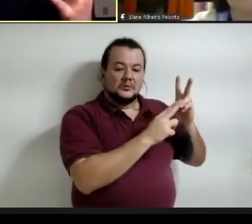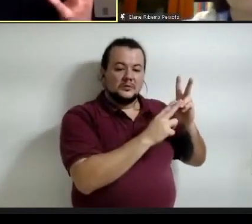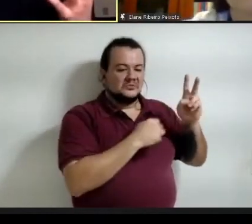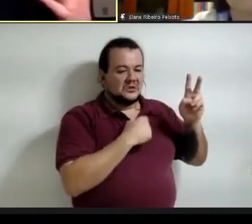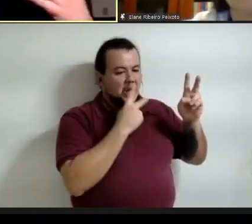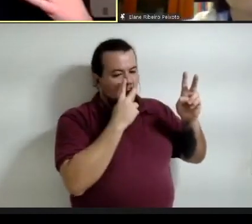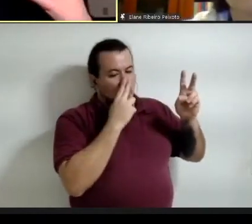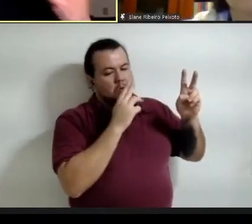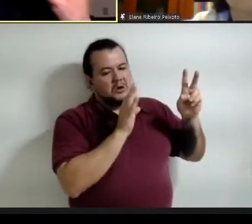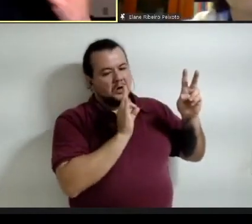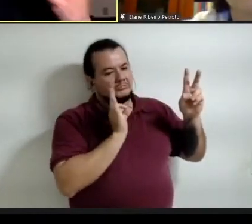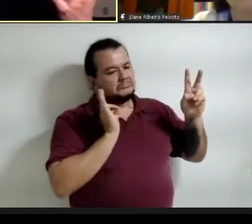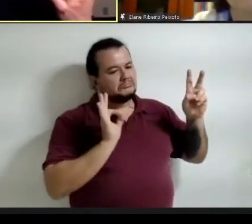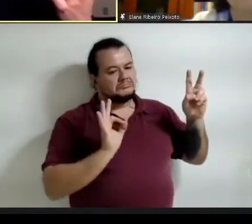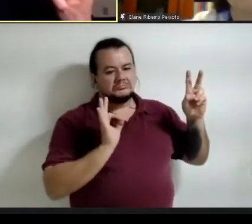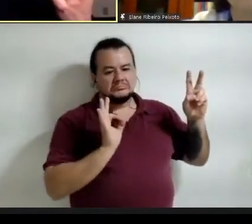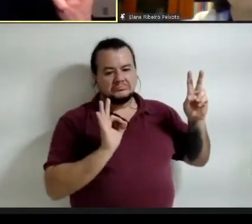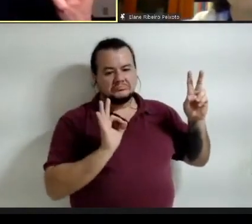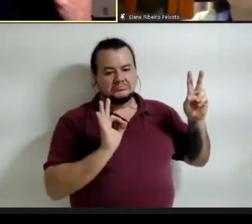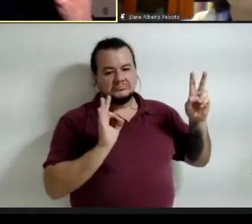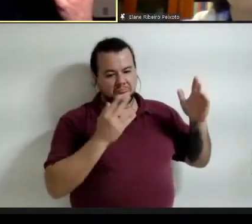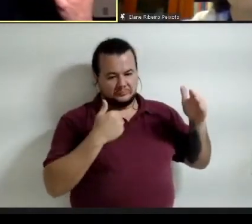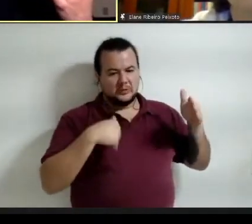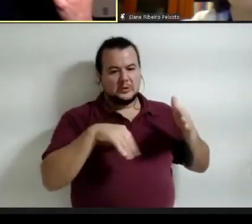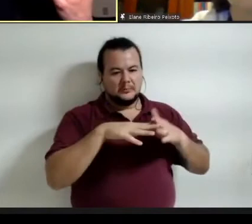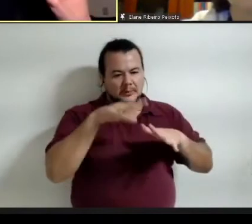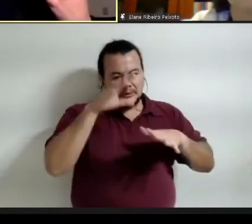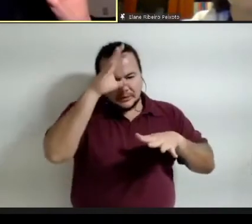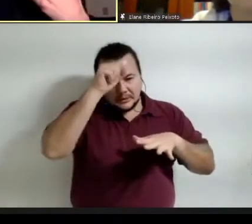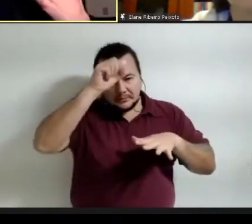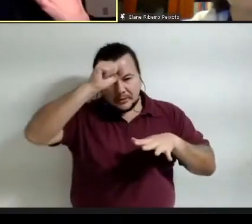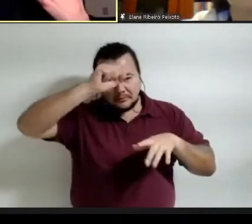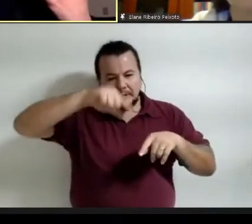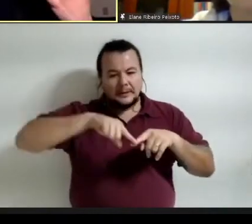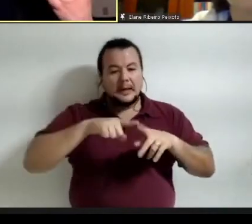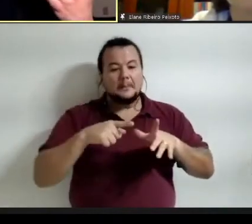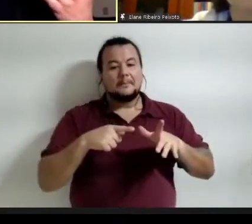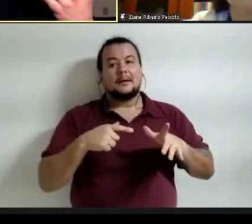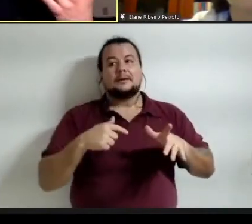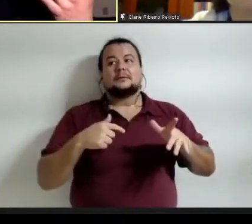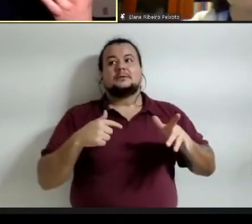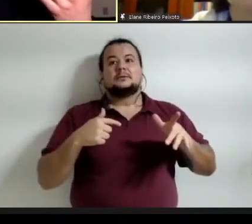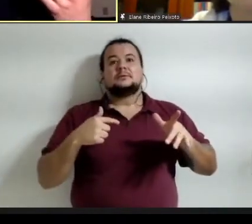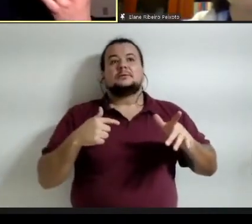no sentido de, assim, a gente precisa aprender com isso. Um negócio que a gente acha que